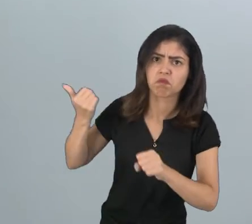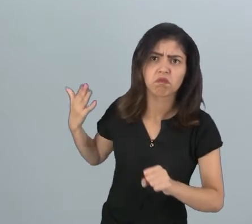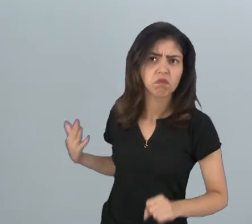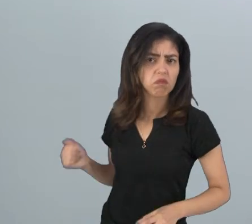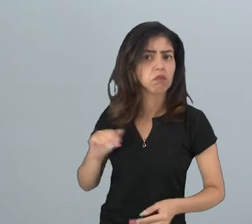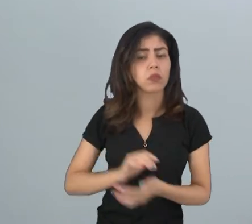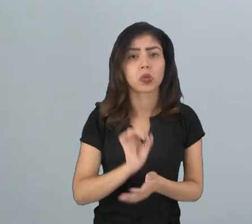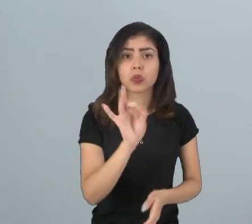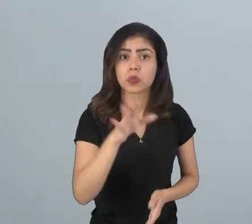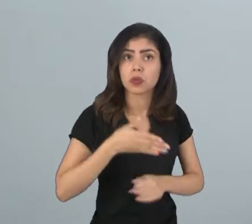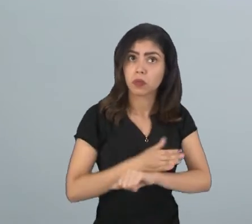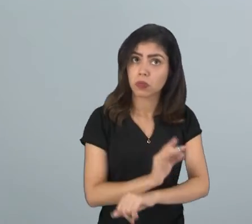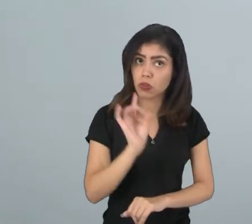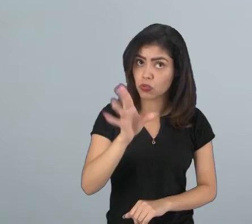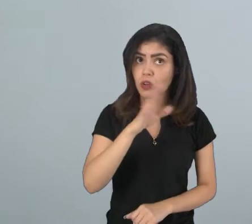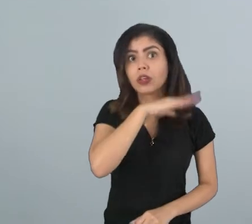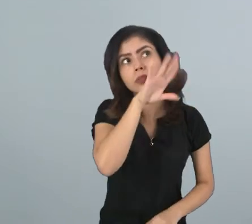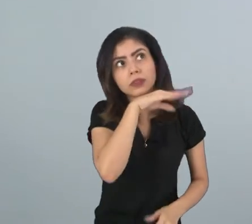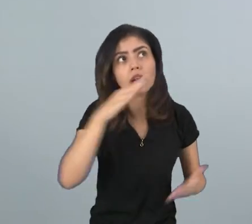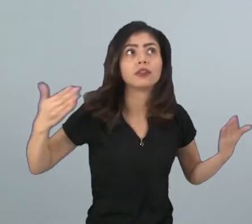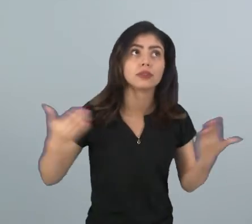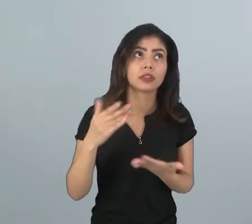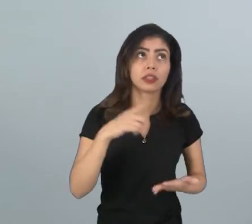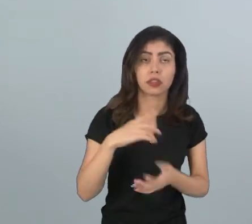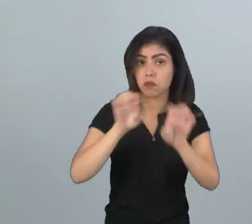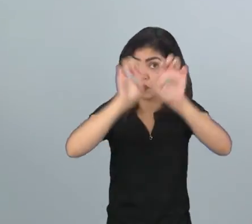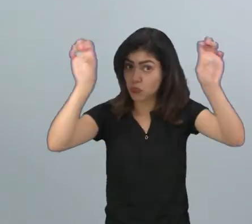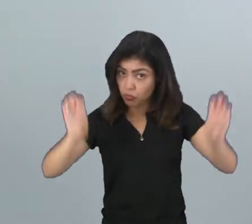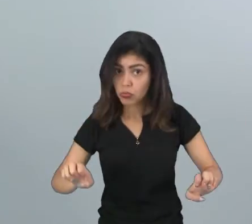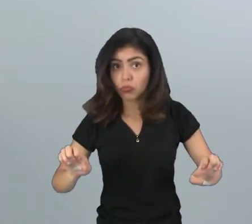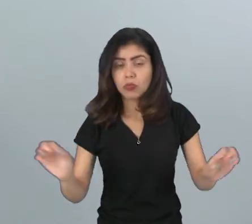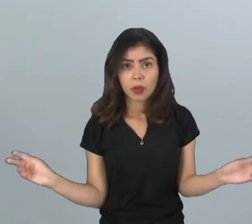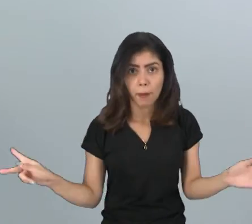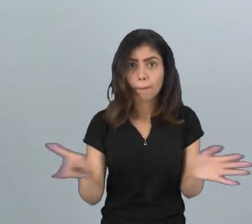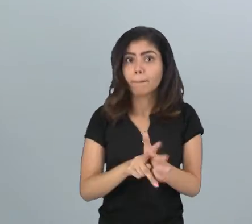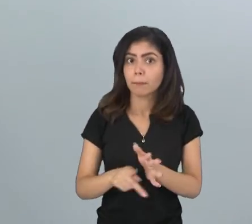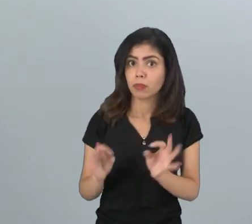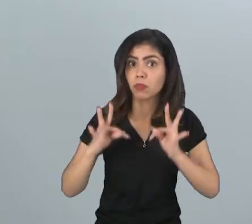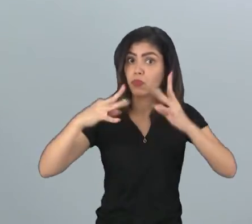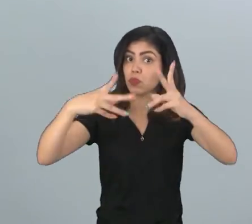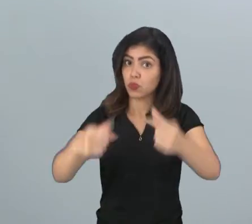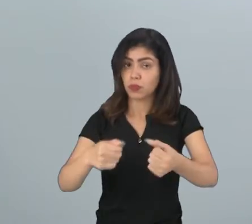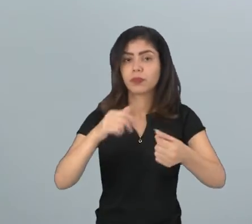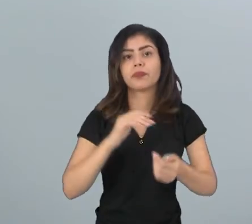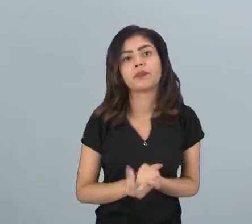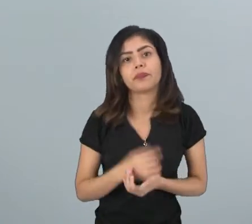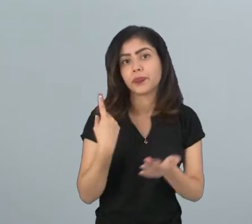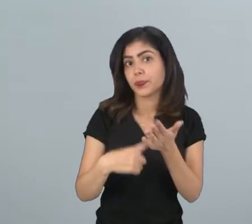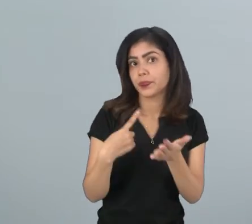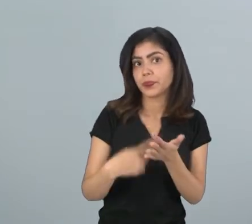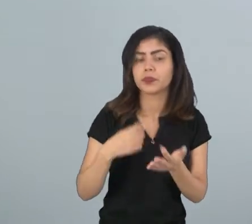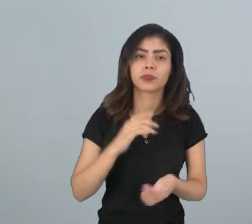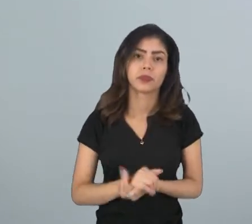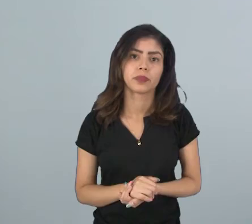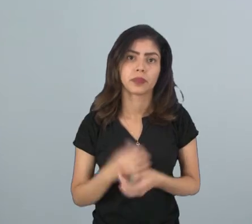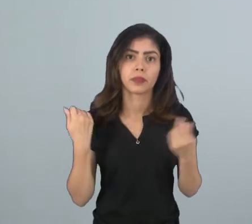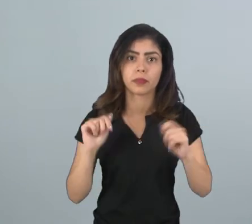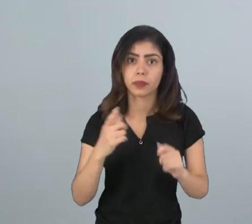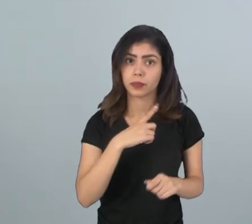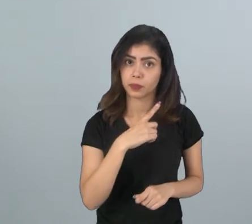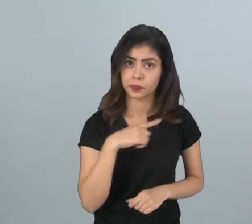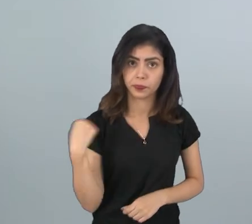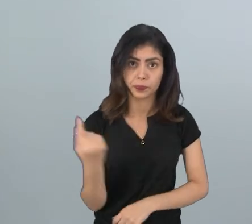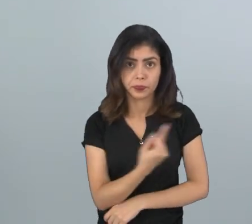que apenas pastavam animais e agora tem uma estrutura completa com todas as condições necessárias para essa